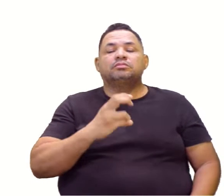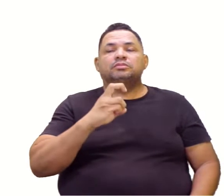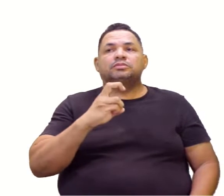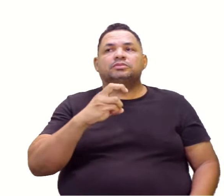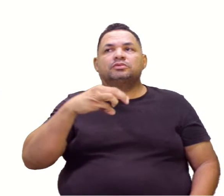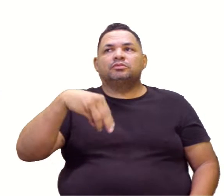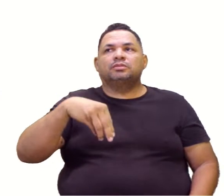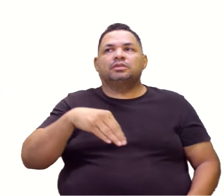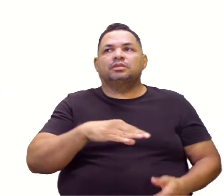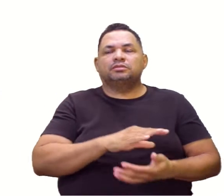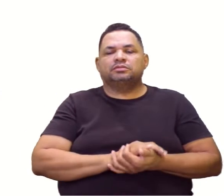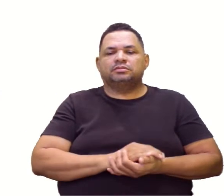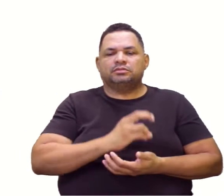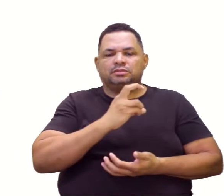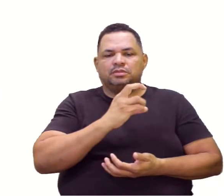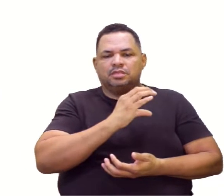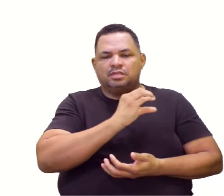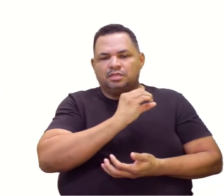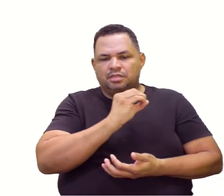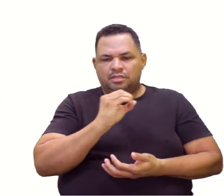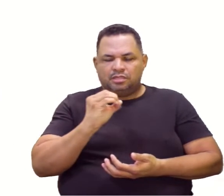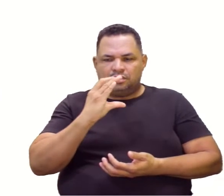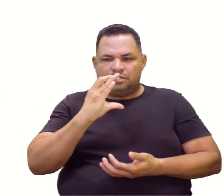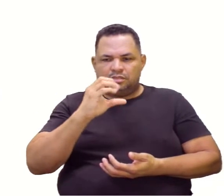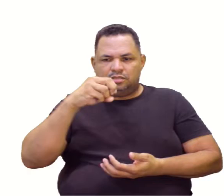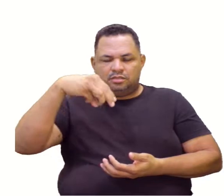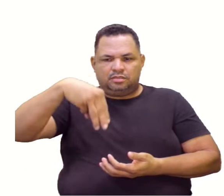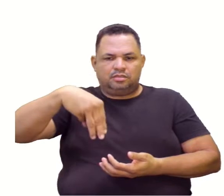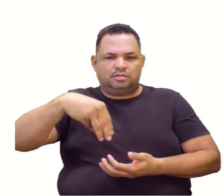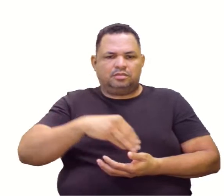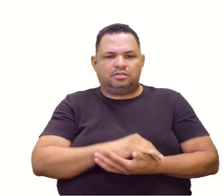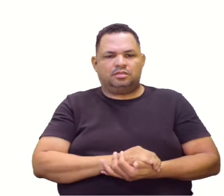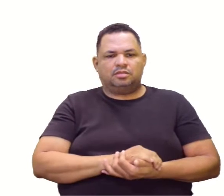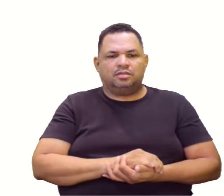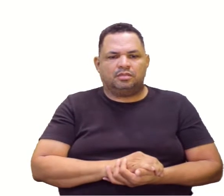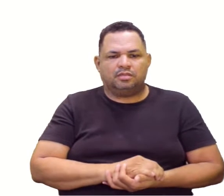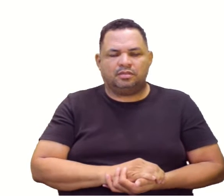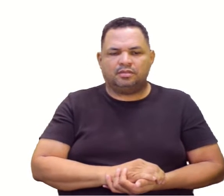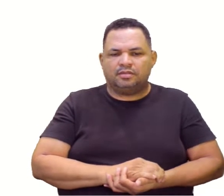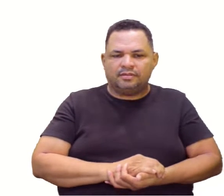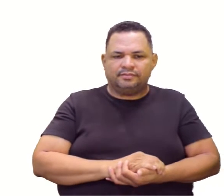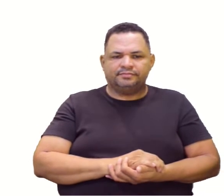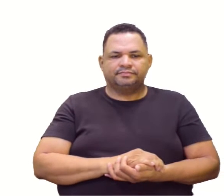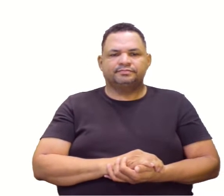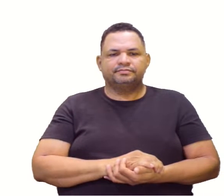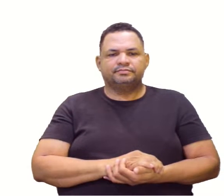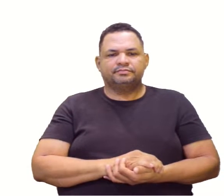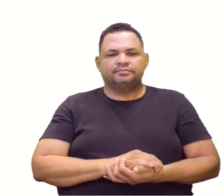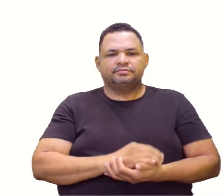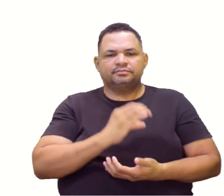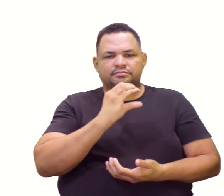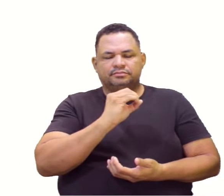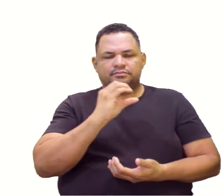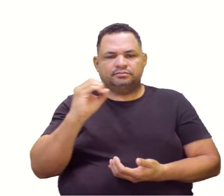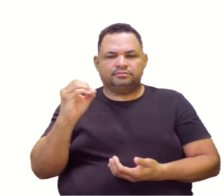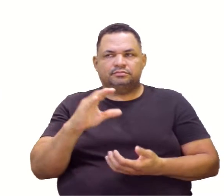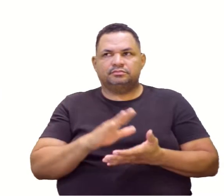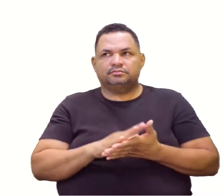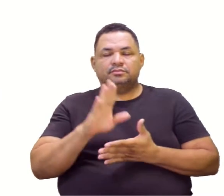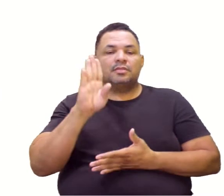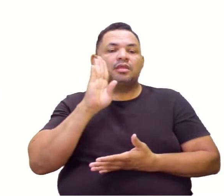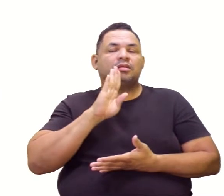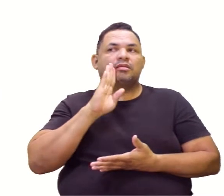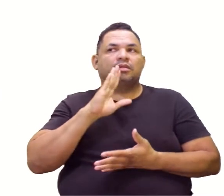5 metros são quantos centímetros? 500. 500. Então a gente pode colocar zeros aqui? Pode. Pode, né? Colocar zeros aqui? Também. E aí,